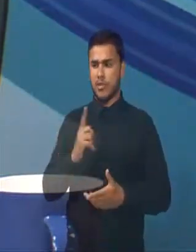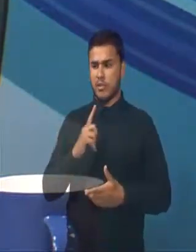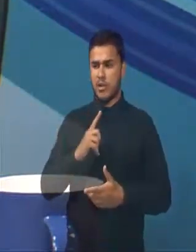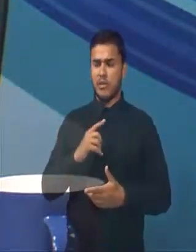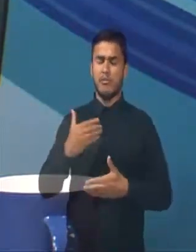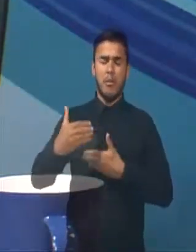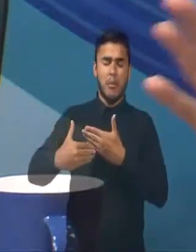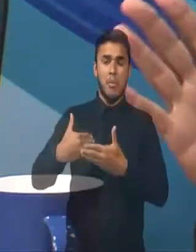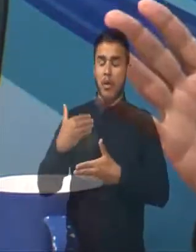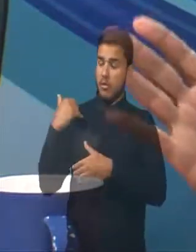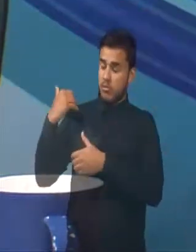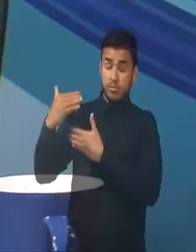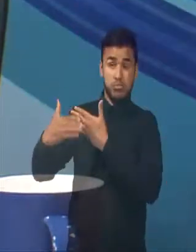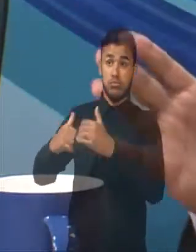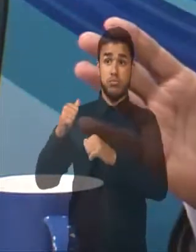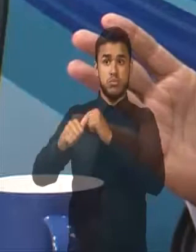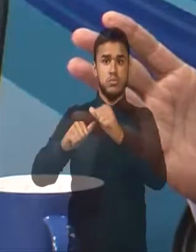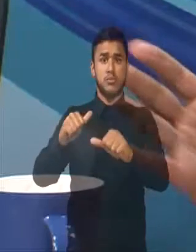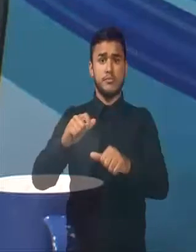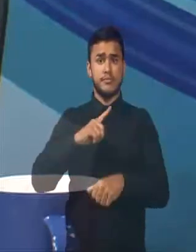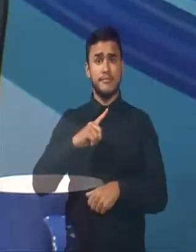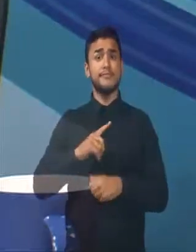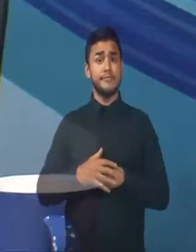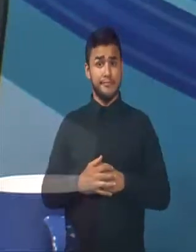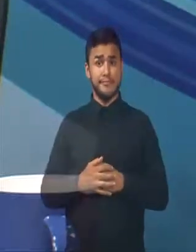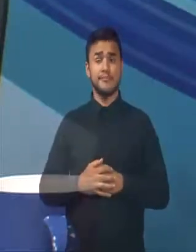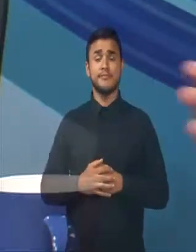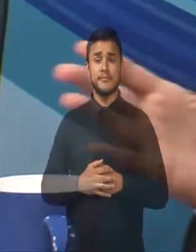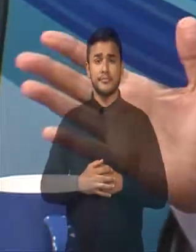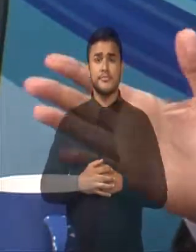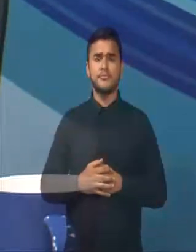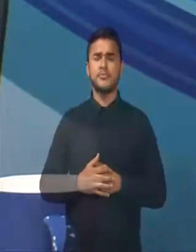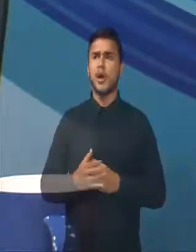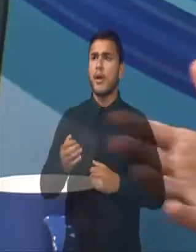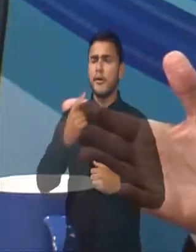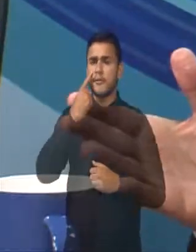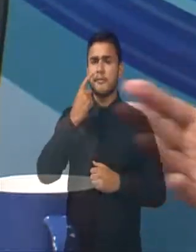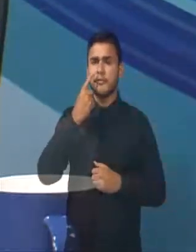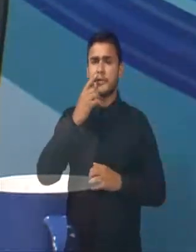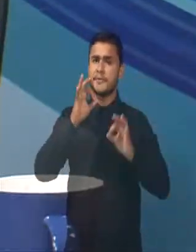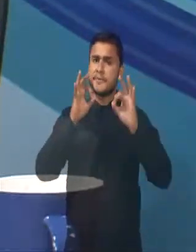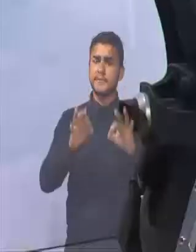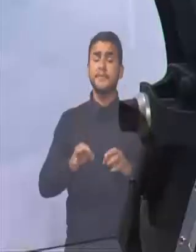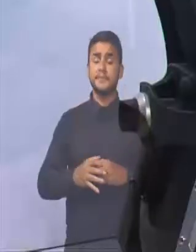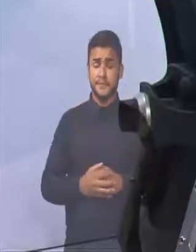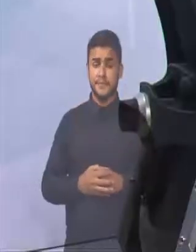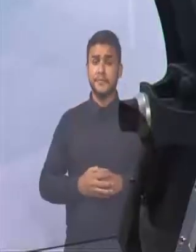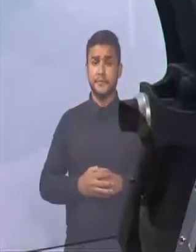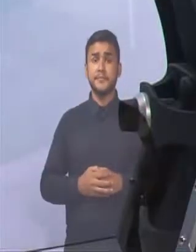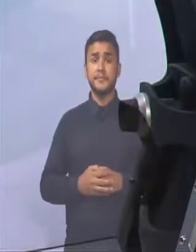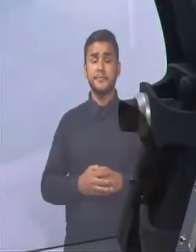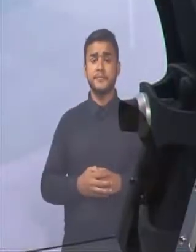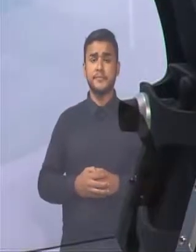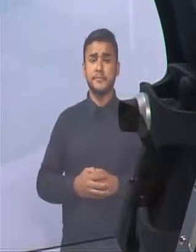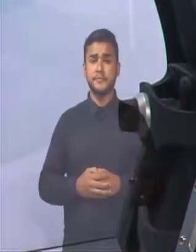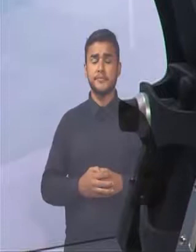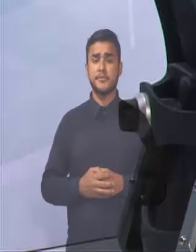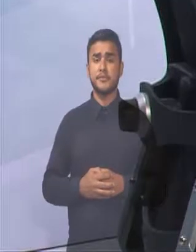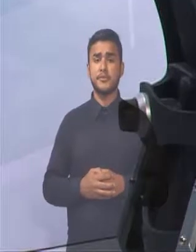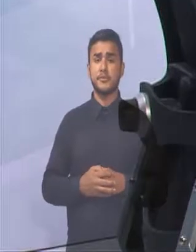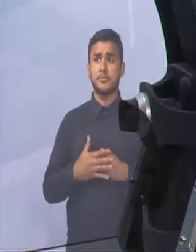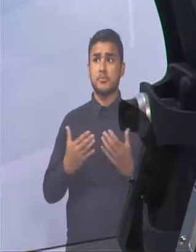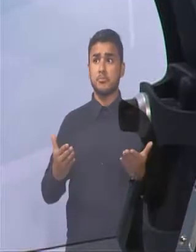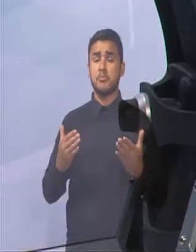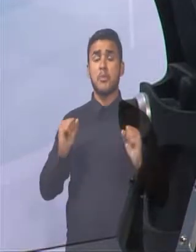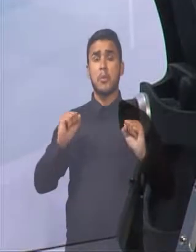hoje essa mudança é muito mais profunda, muito mais radical, com um desafio enorme de realocação de mão de obra, e